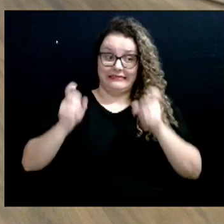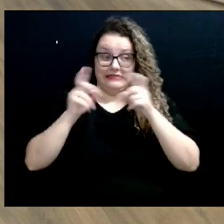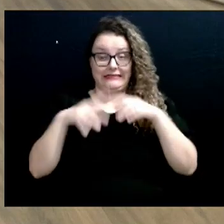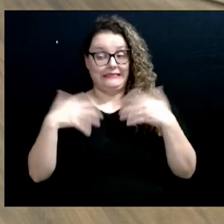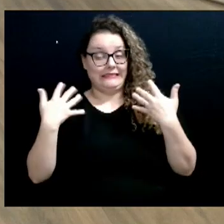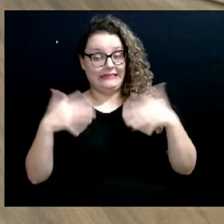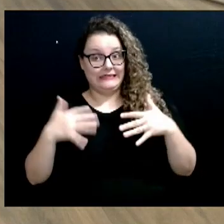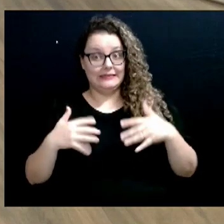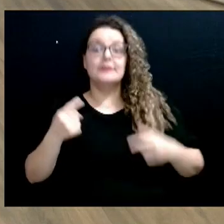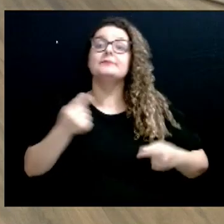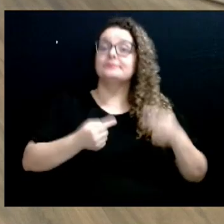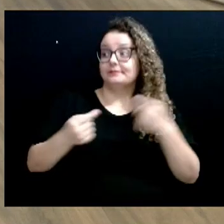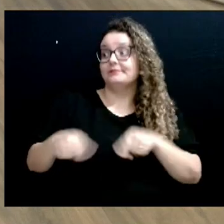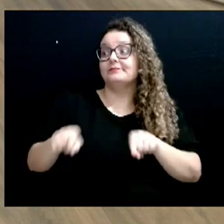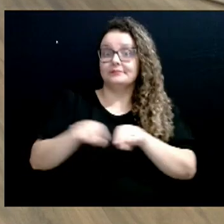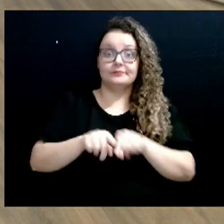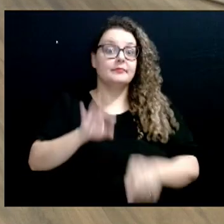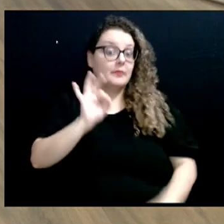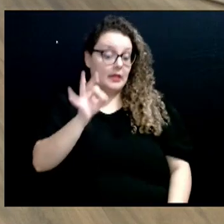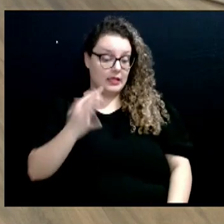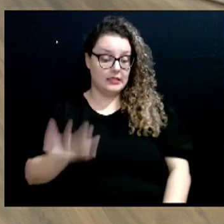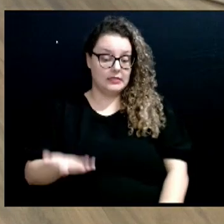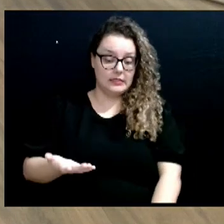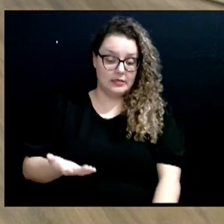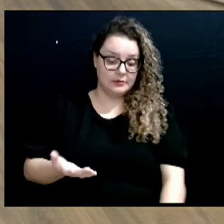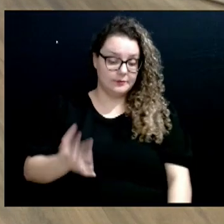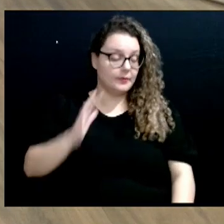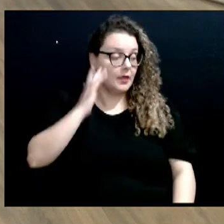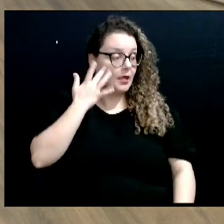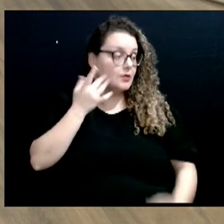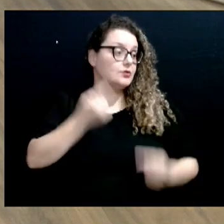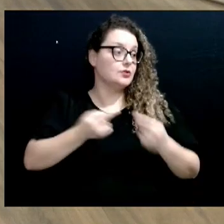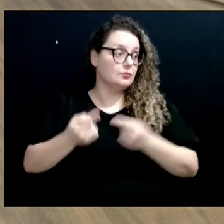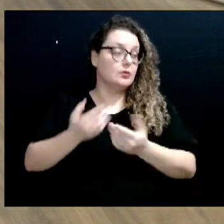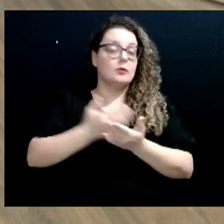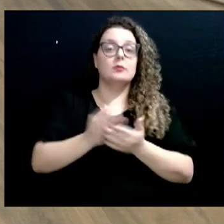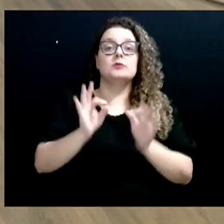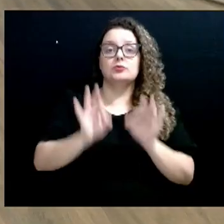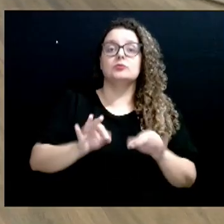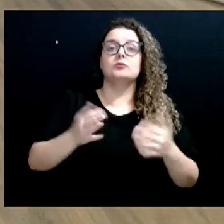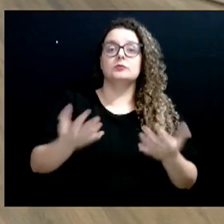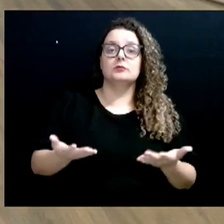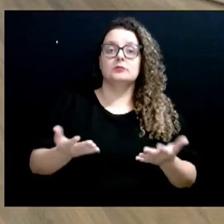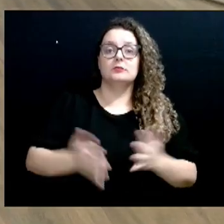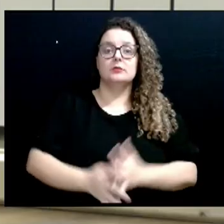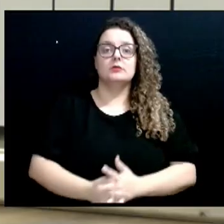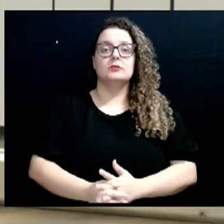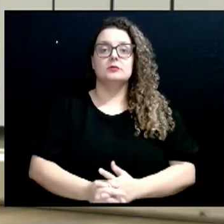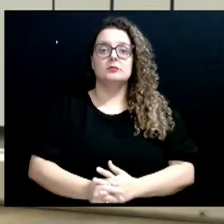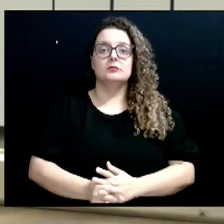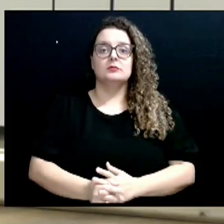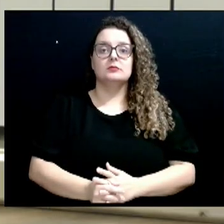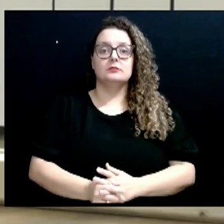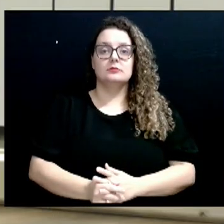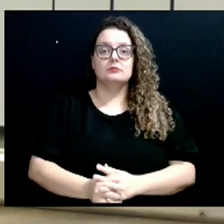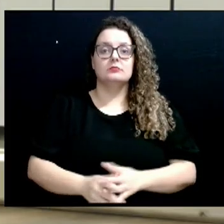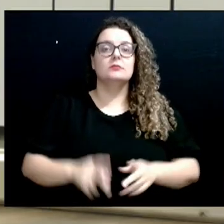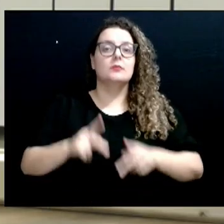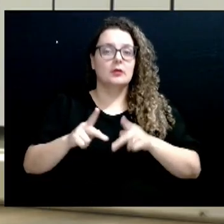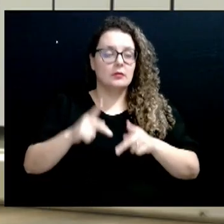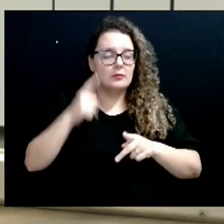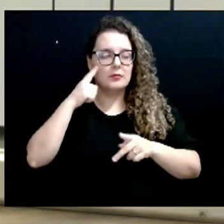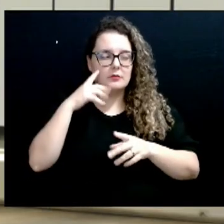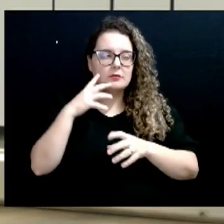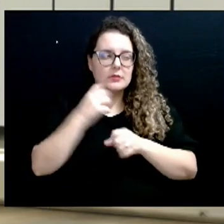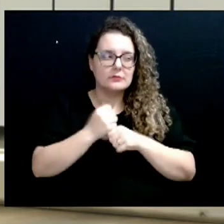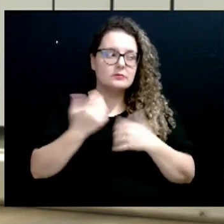polêmico. Exatamente. Eu acho que a polêmica começa justamente no público de um modo geral, né? Porque as pessoas